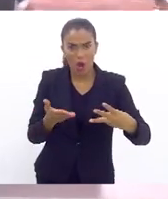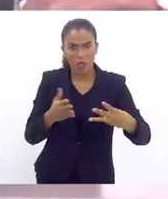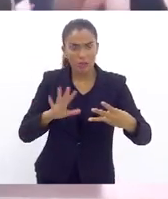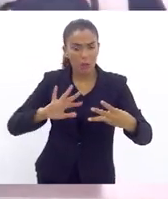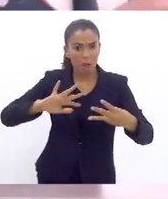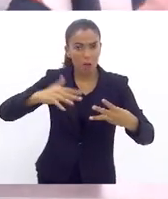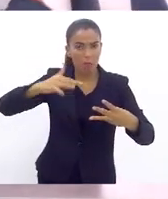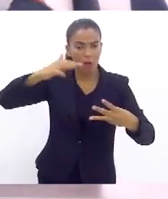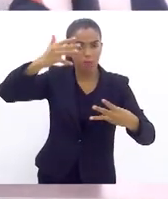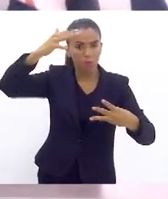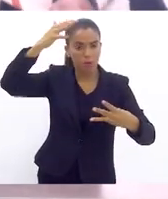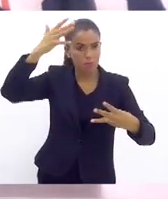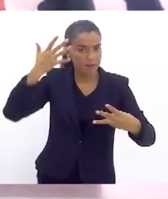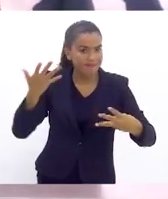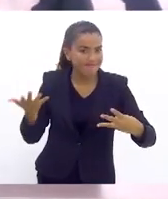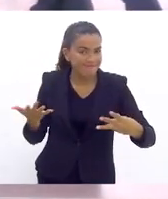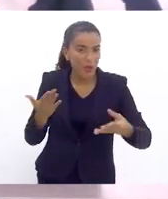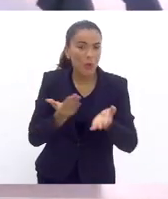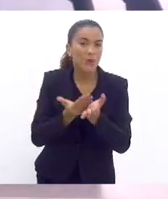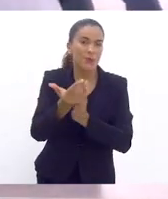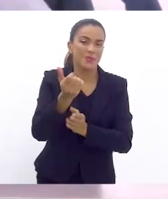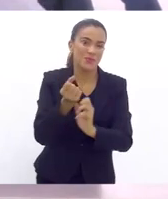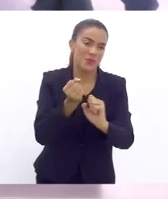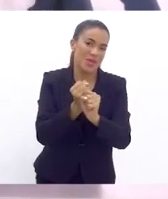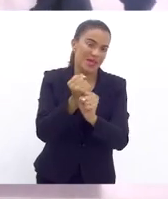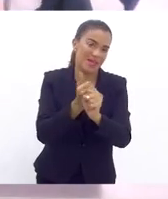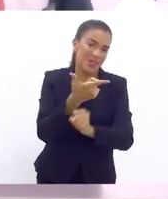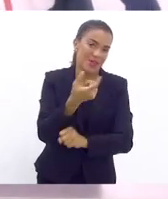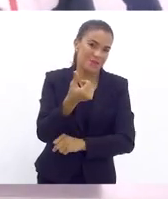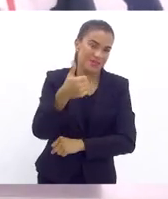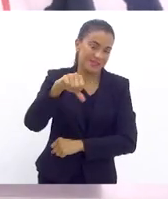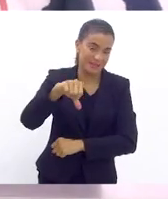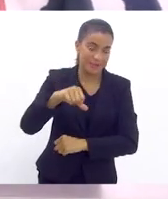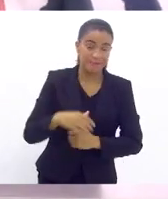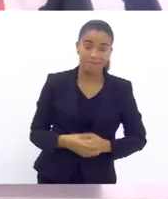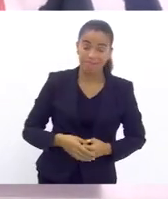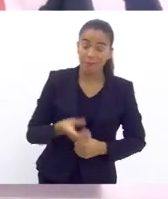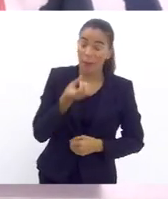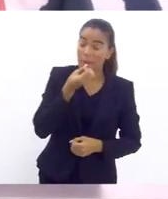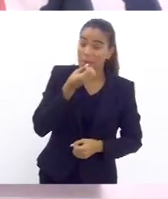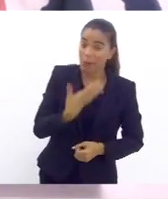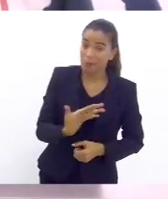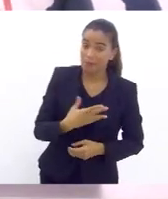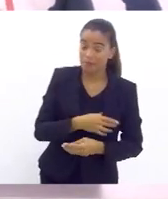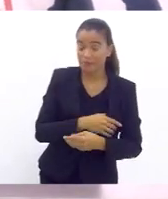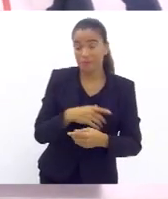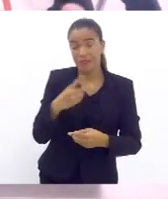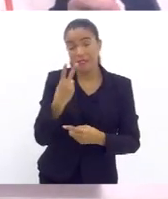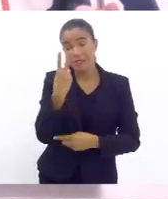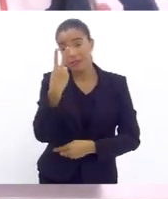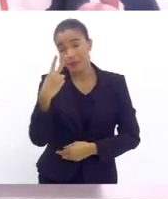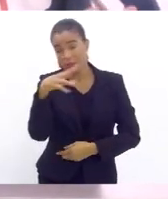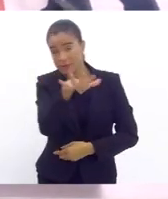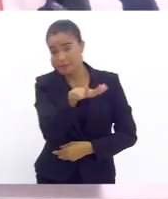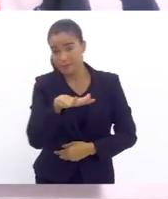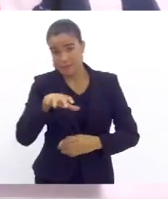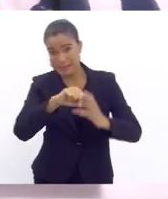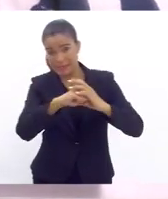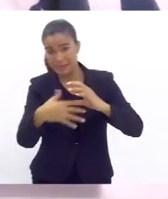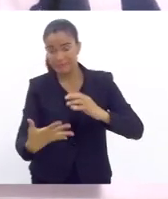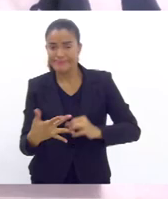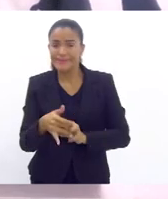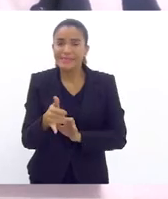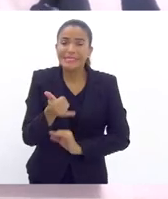nível quando se iniciou 2019 Bom segundo aspecto que isso tem